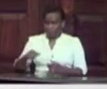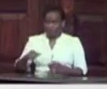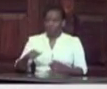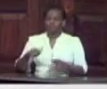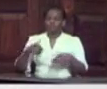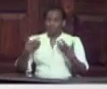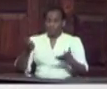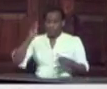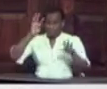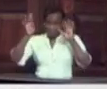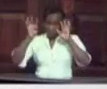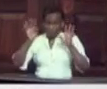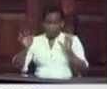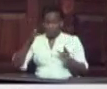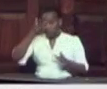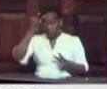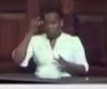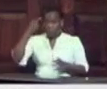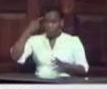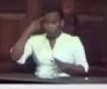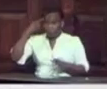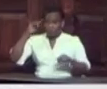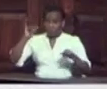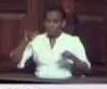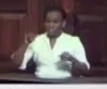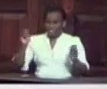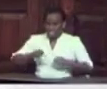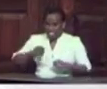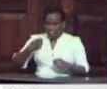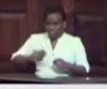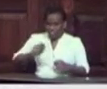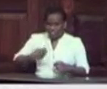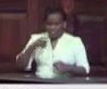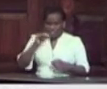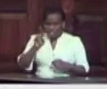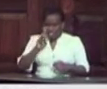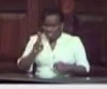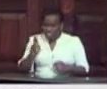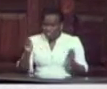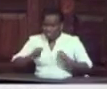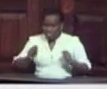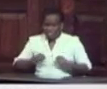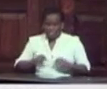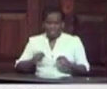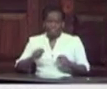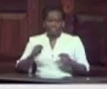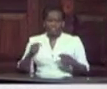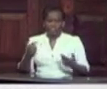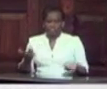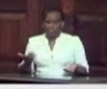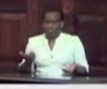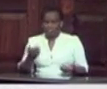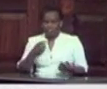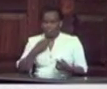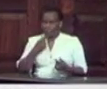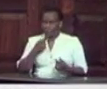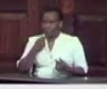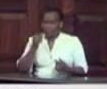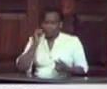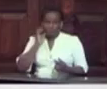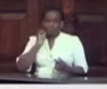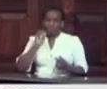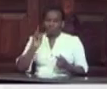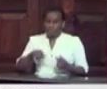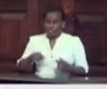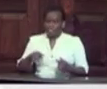Imaginar que alguém possa sobreviver com R$100, né, sem dúvida nenhuma,